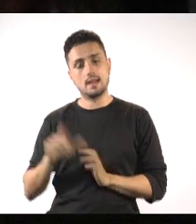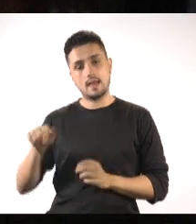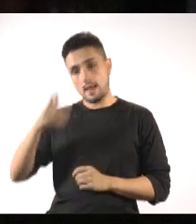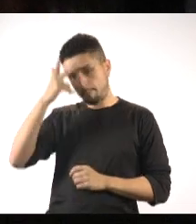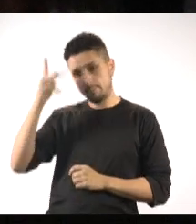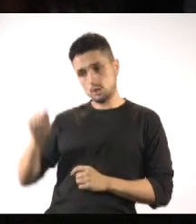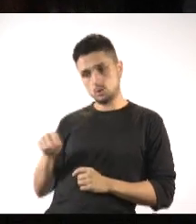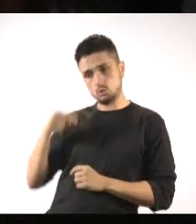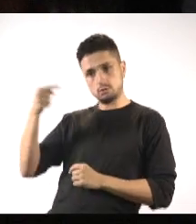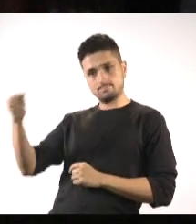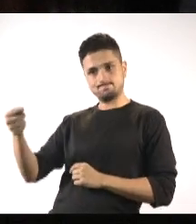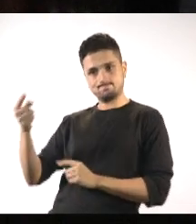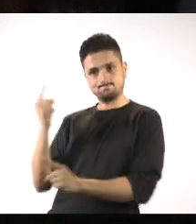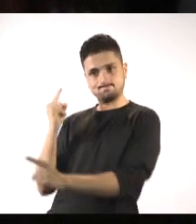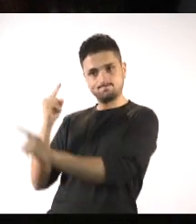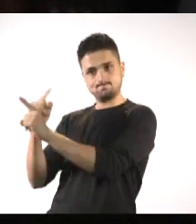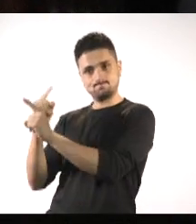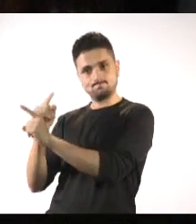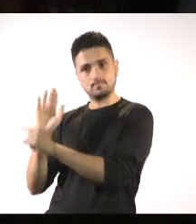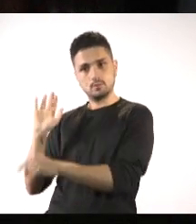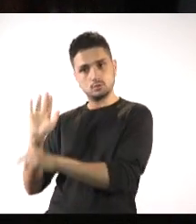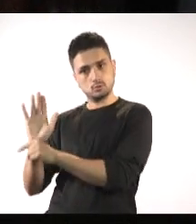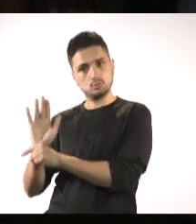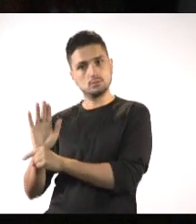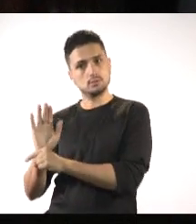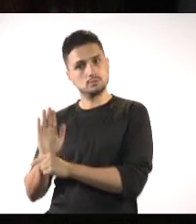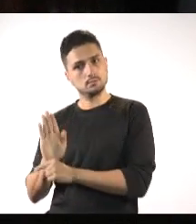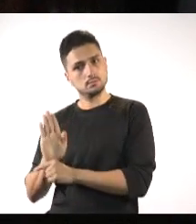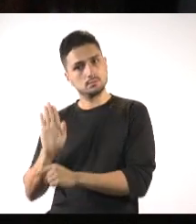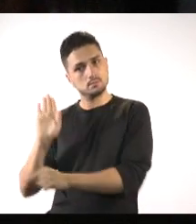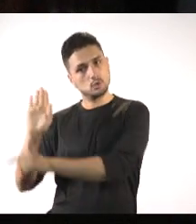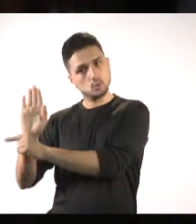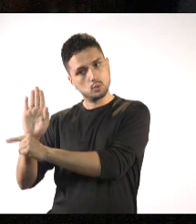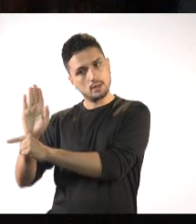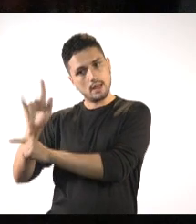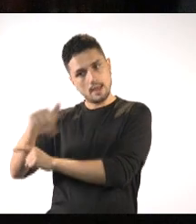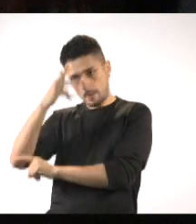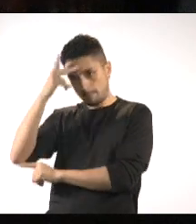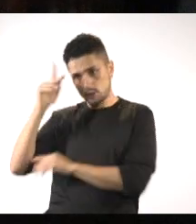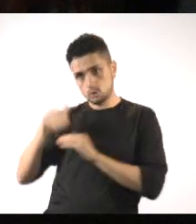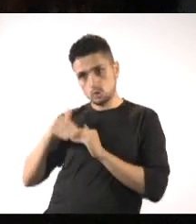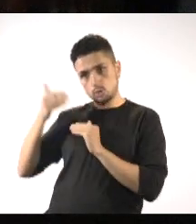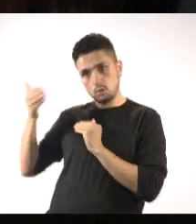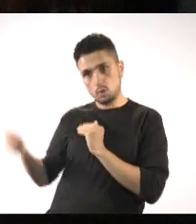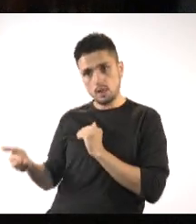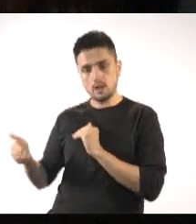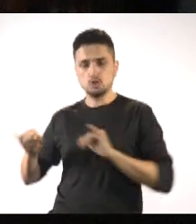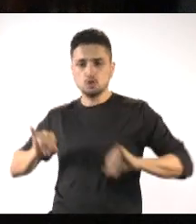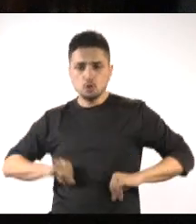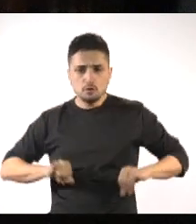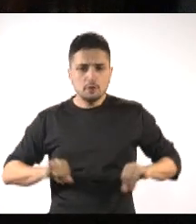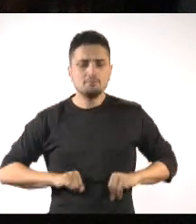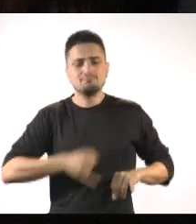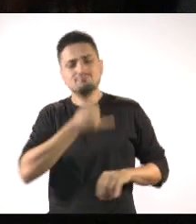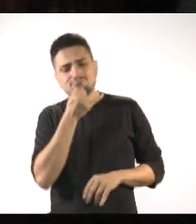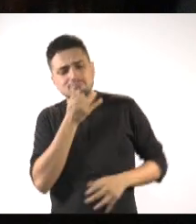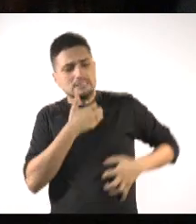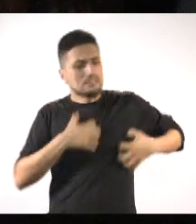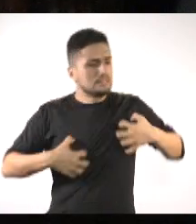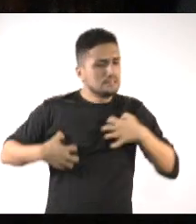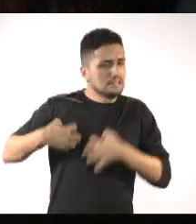aproxima. Eu faço o próximo aquele que está ao meu lado no sofrimento, na angústia, na dor, no